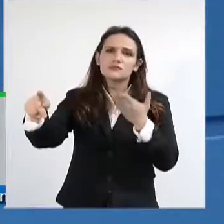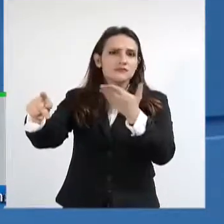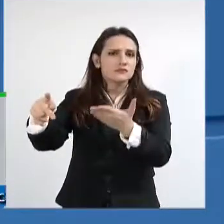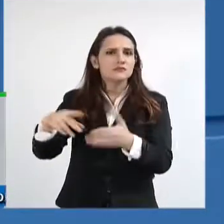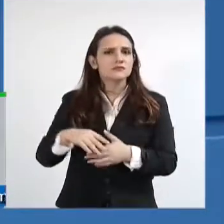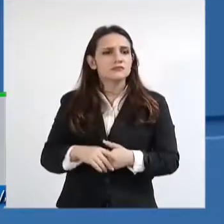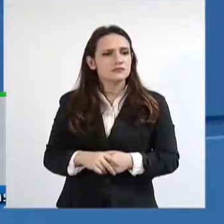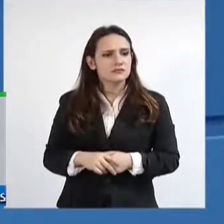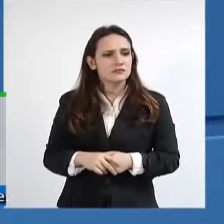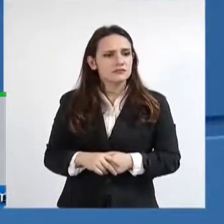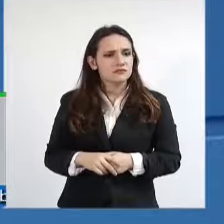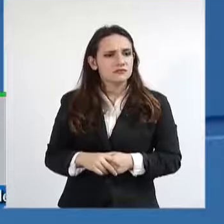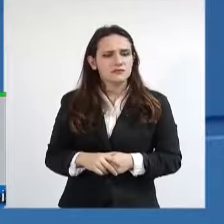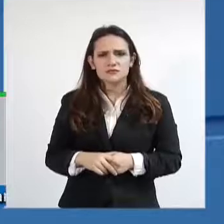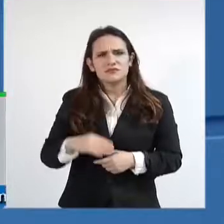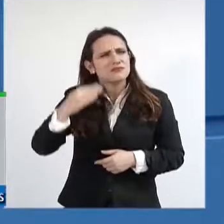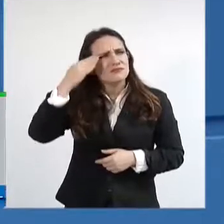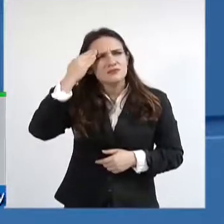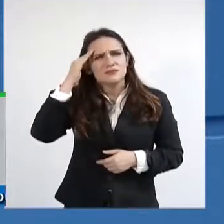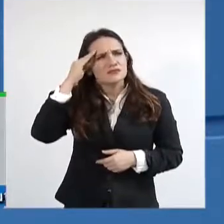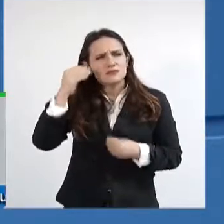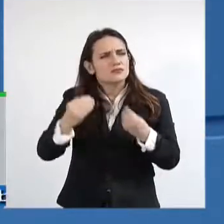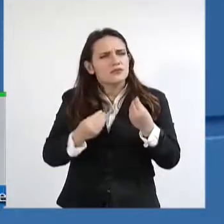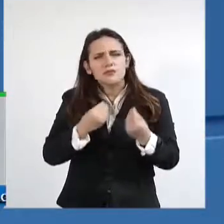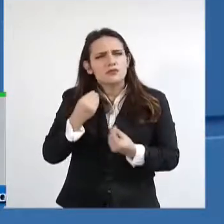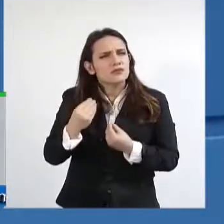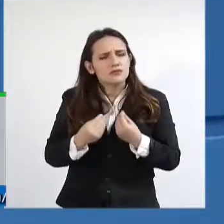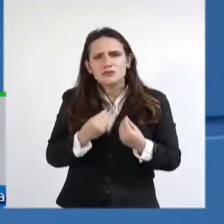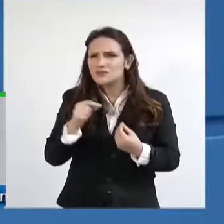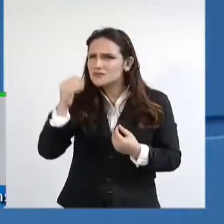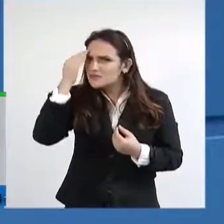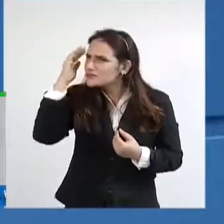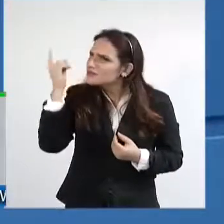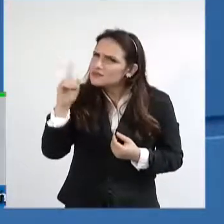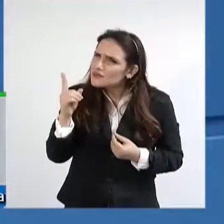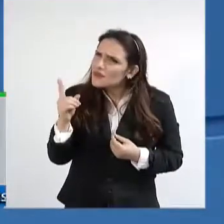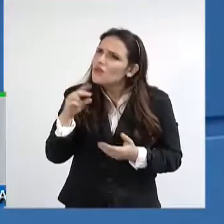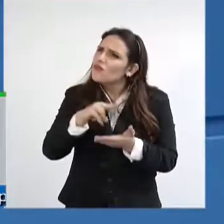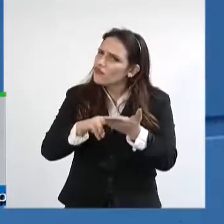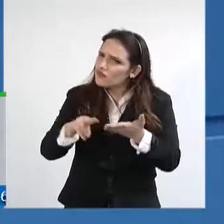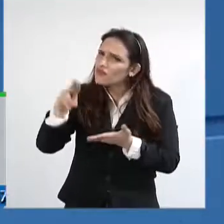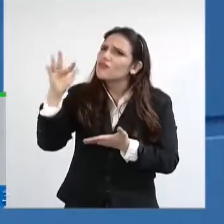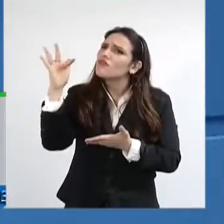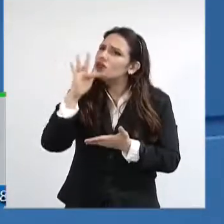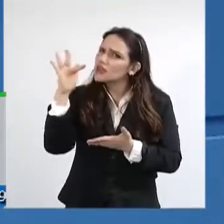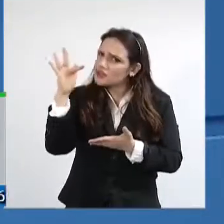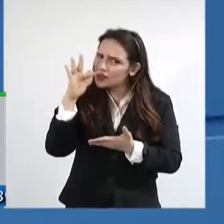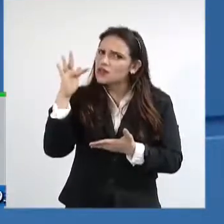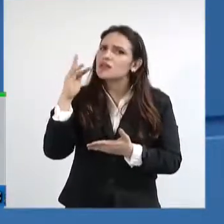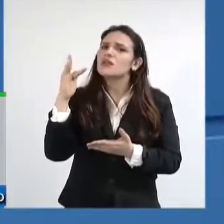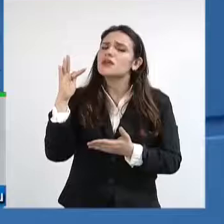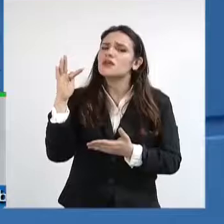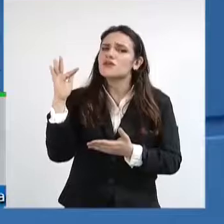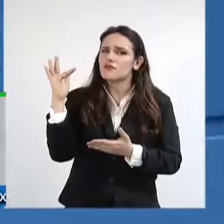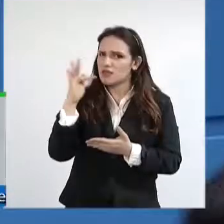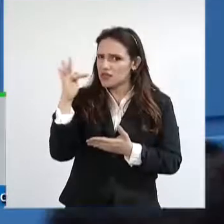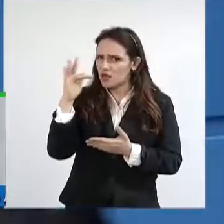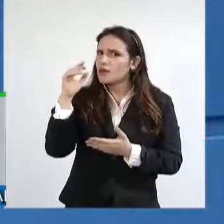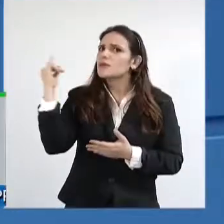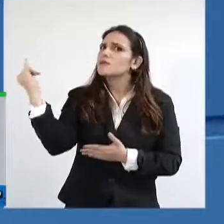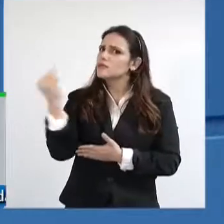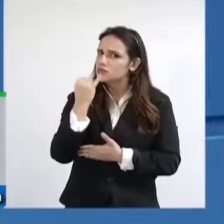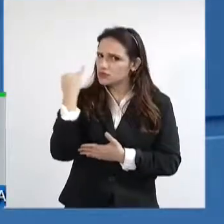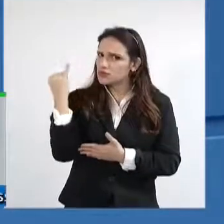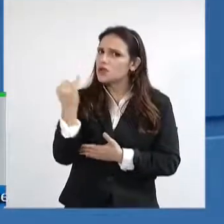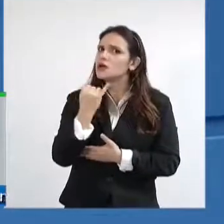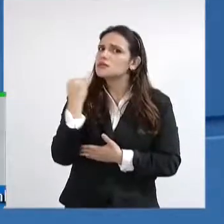ter a clara dimensão do que representa as universidades federais para o Mato Grosso do Sul.